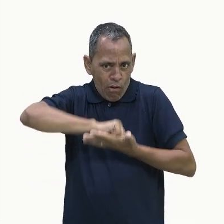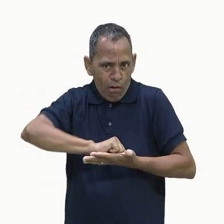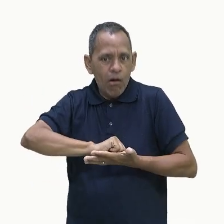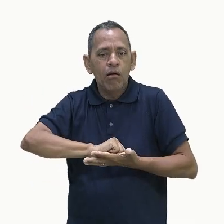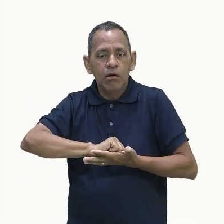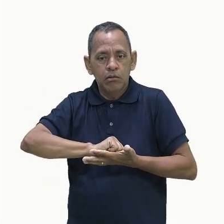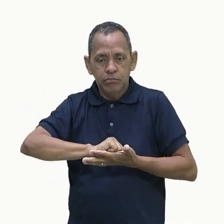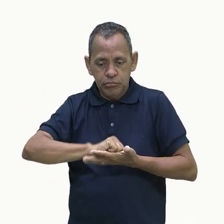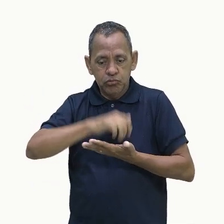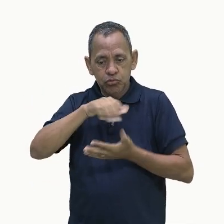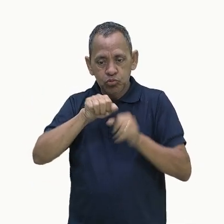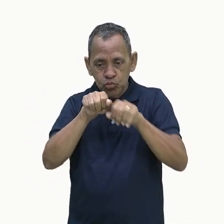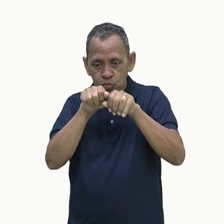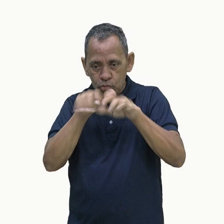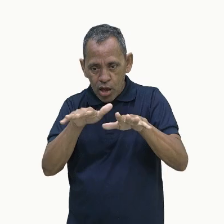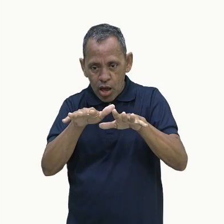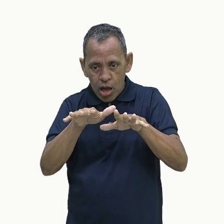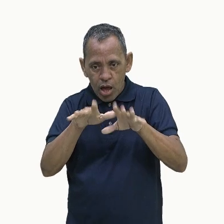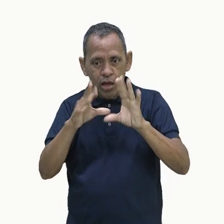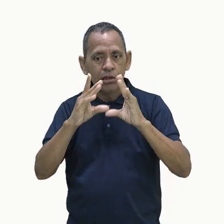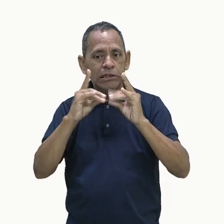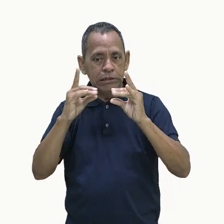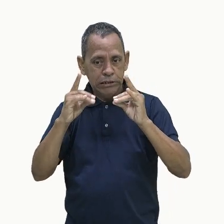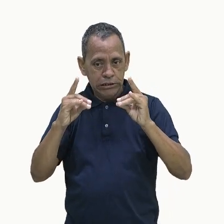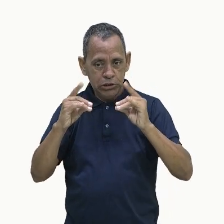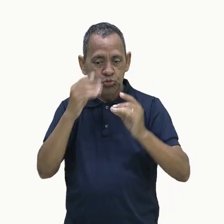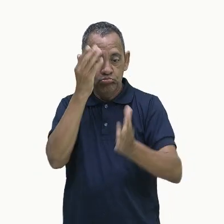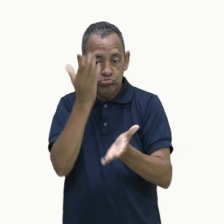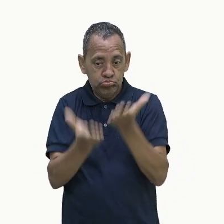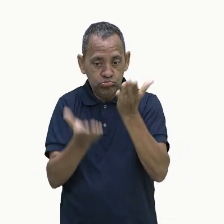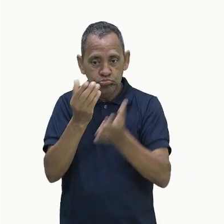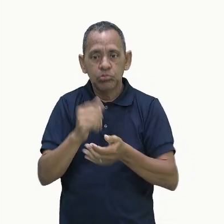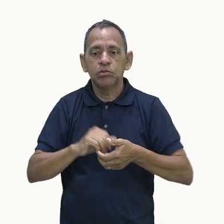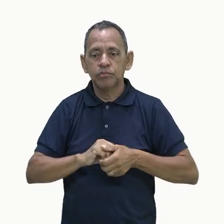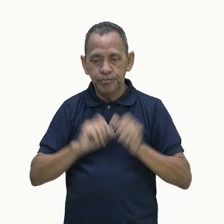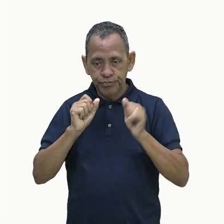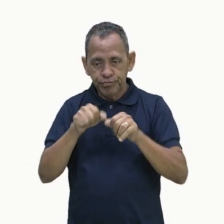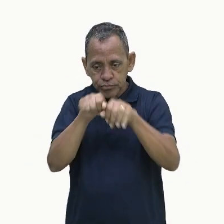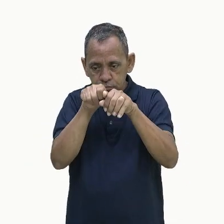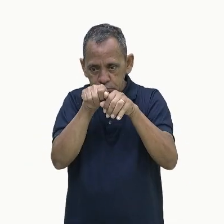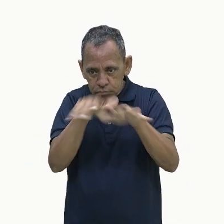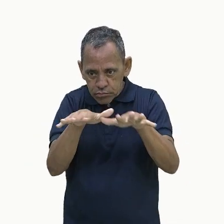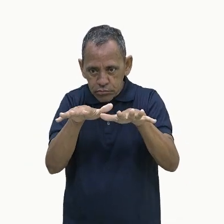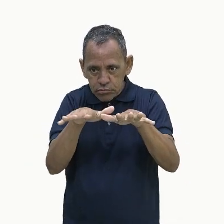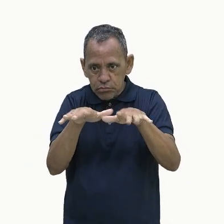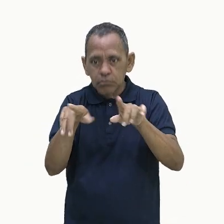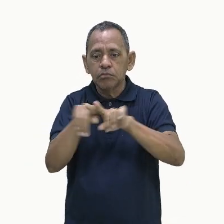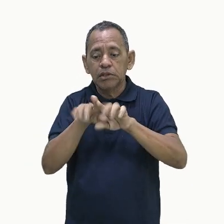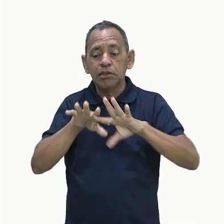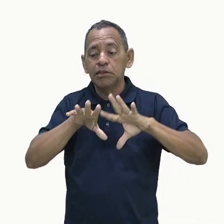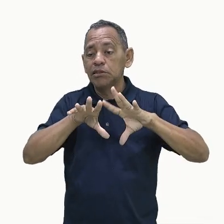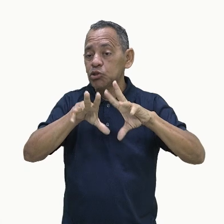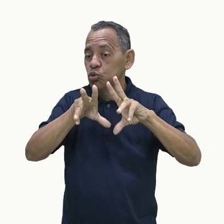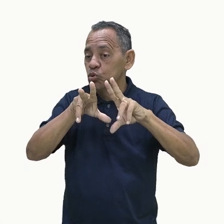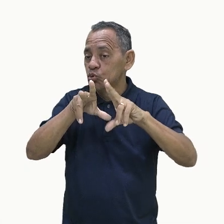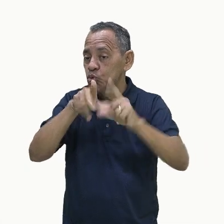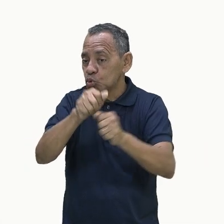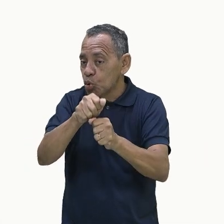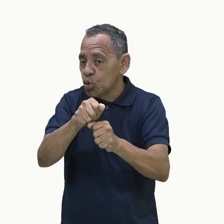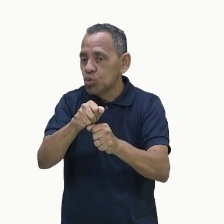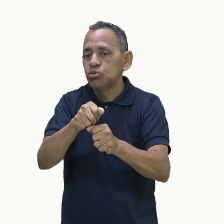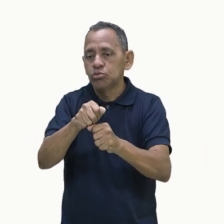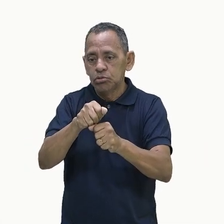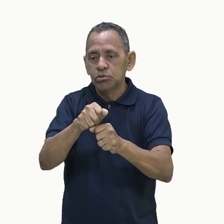ideal em equilíbrio é transmitido integralmente a todos os pontos desse